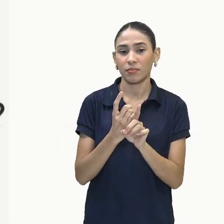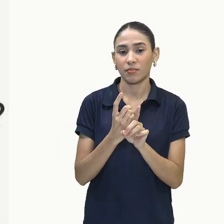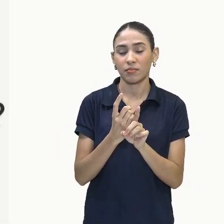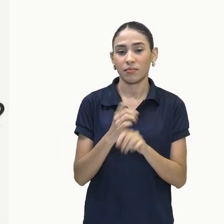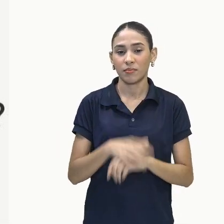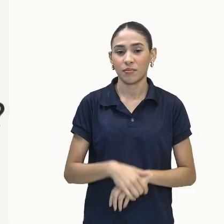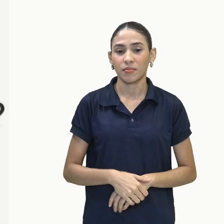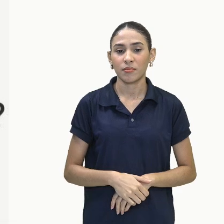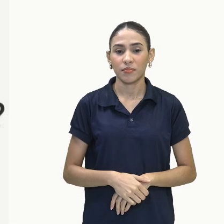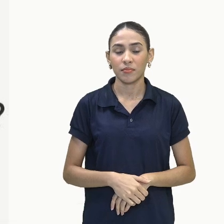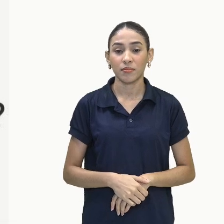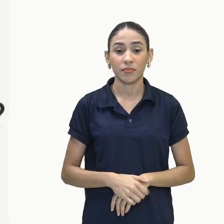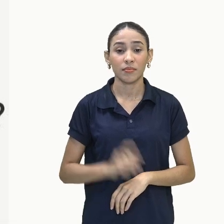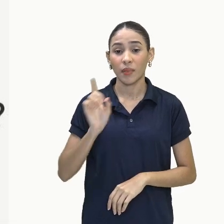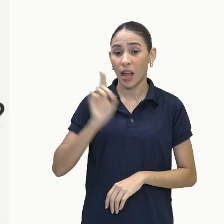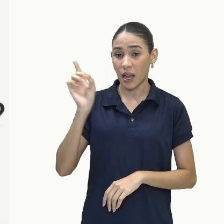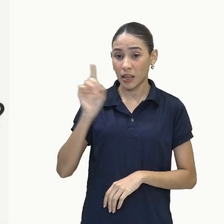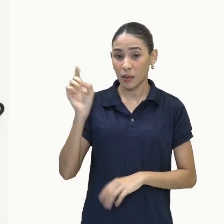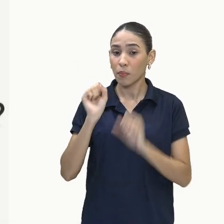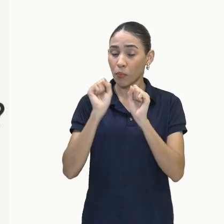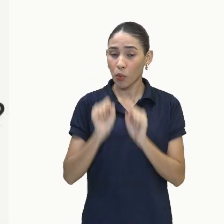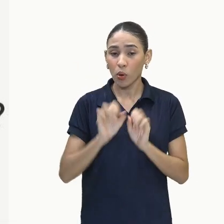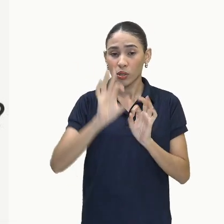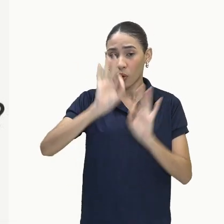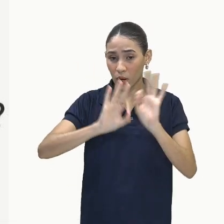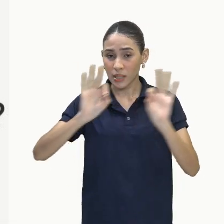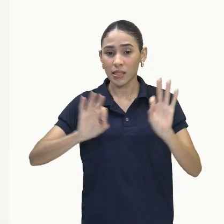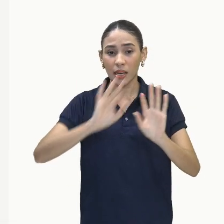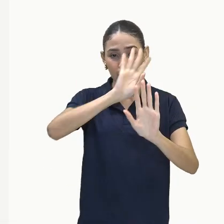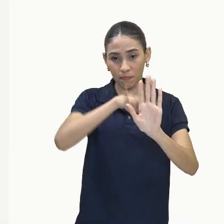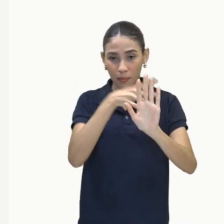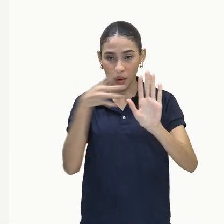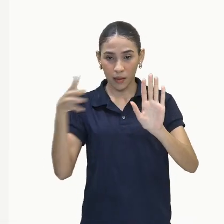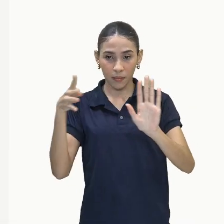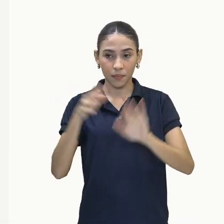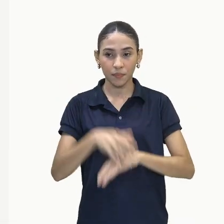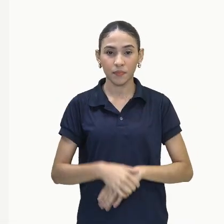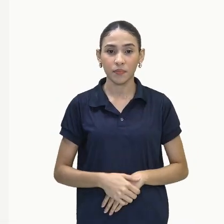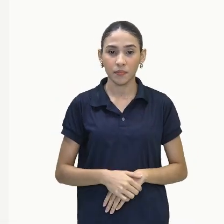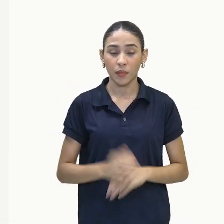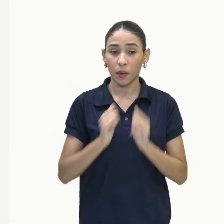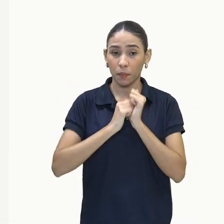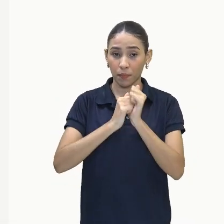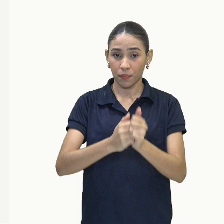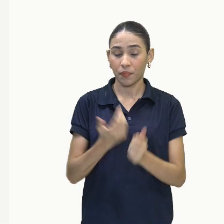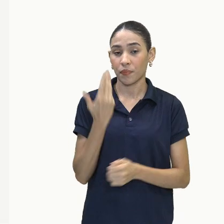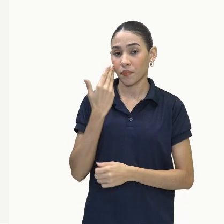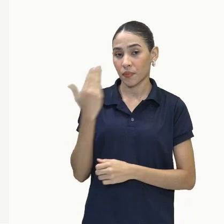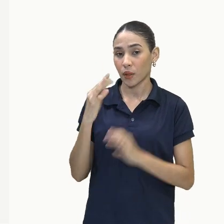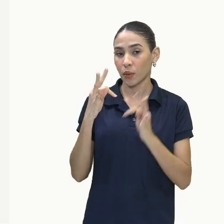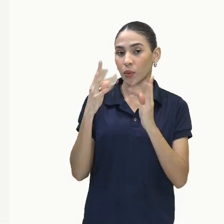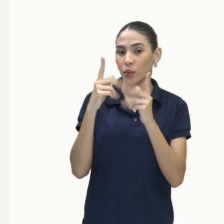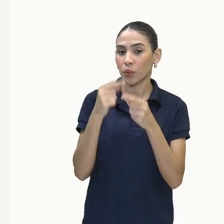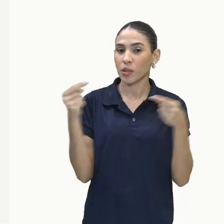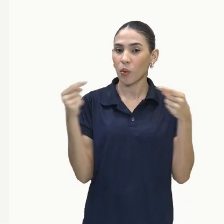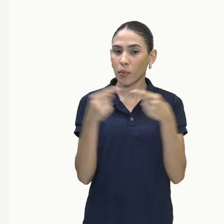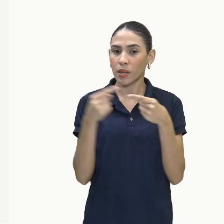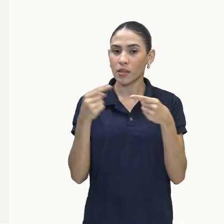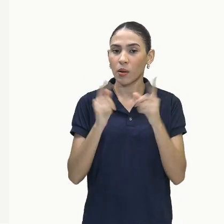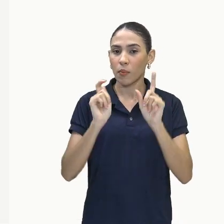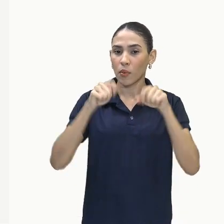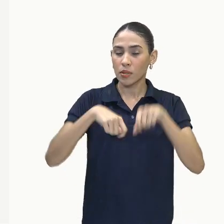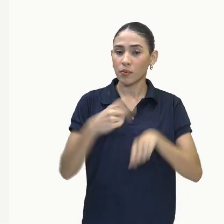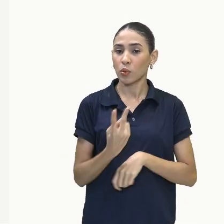possíveis? Aqui a gente pode construir uma tabela. Acompanha comigo. Então, todas as combinações possíveis de